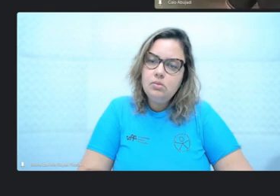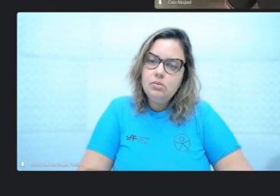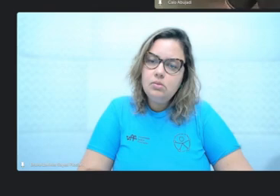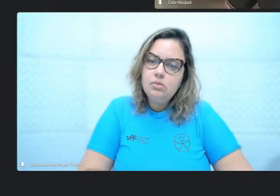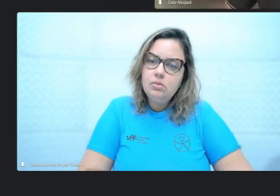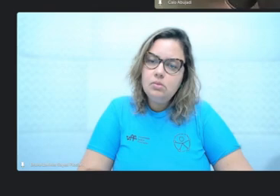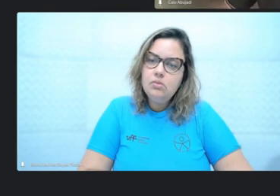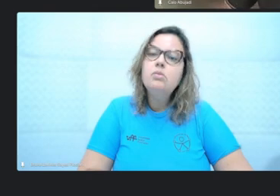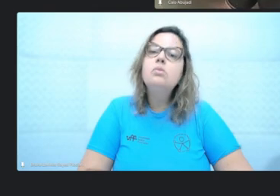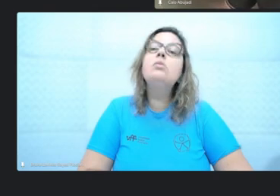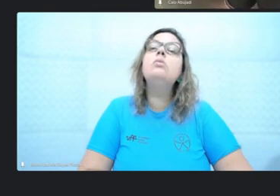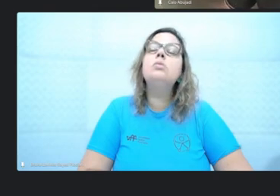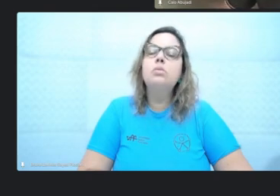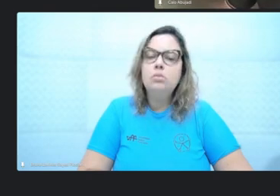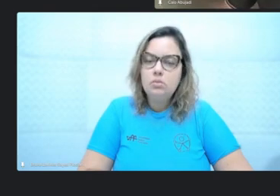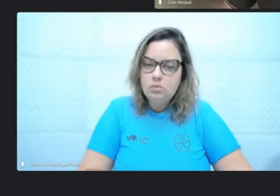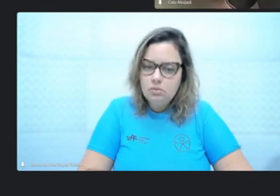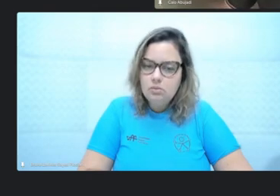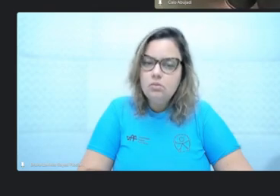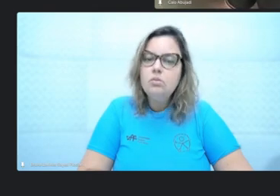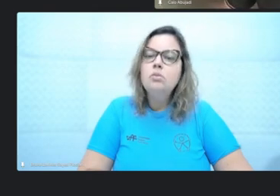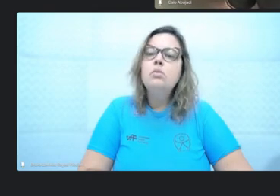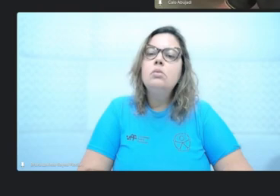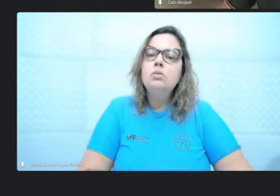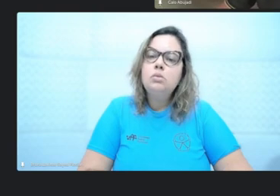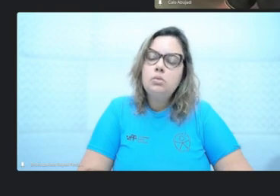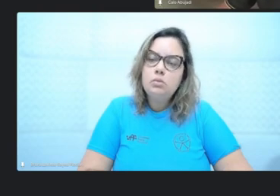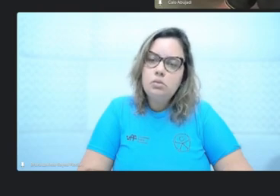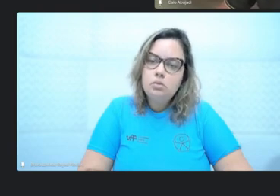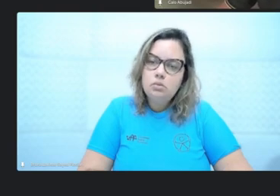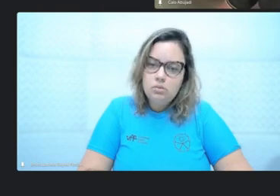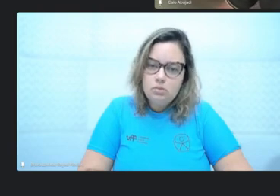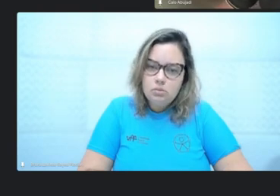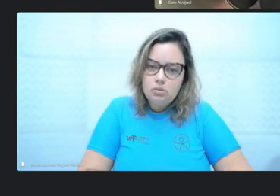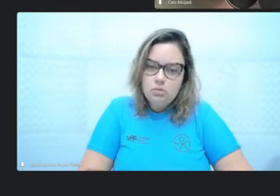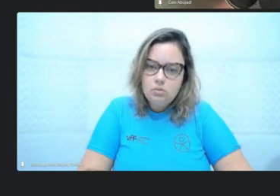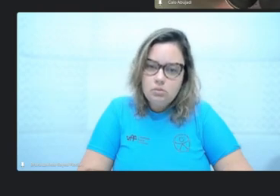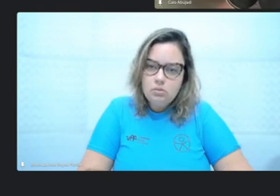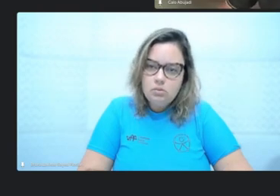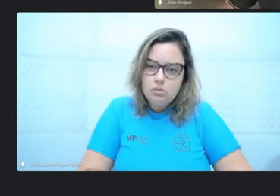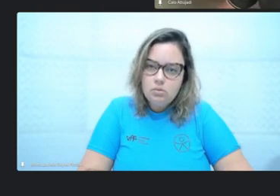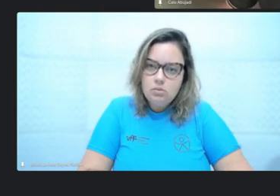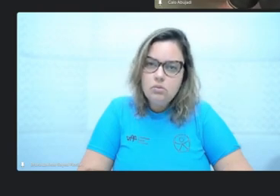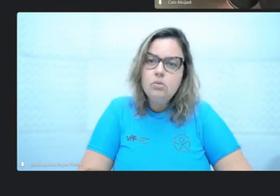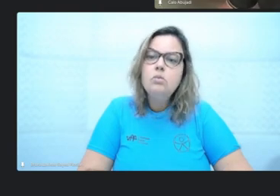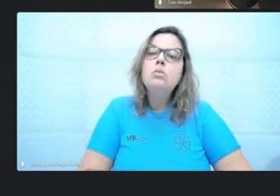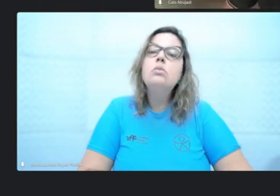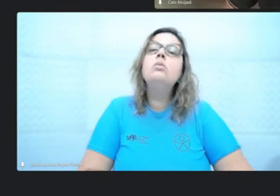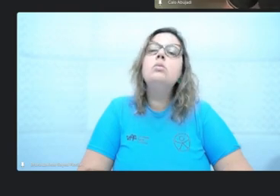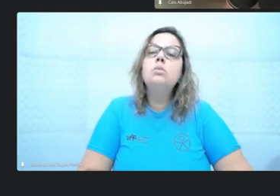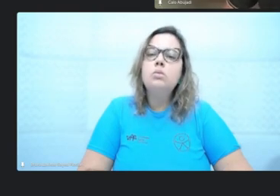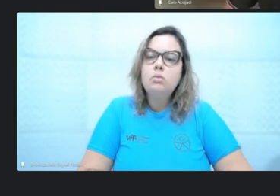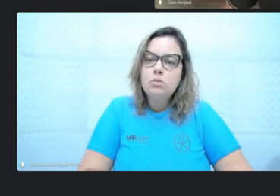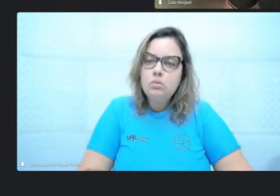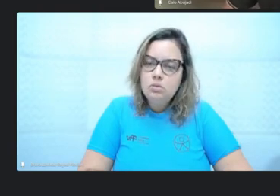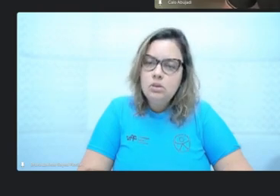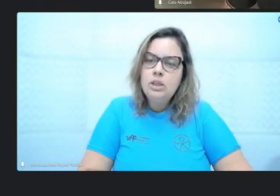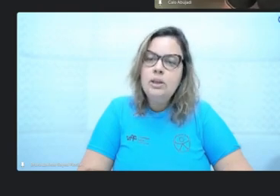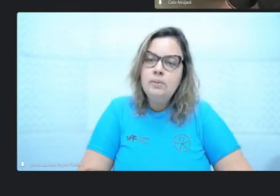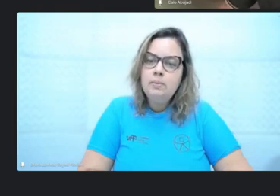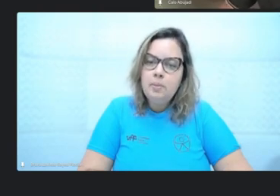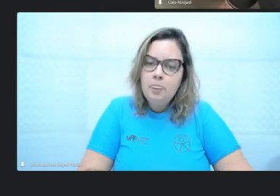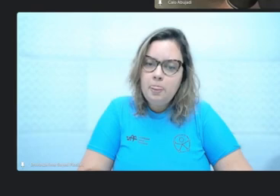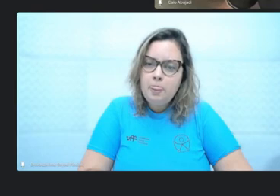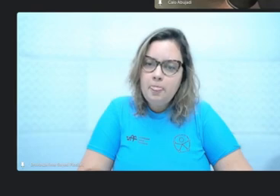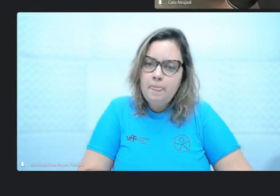mão, que estão na mão delas, que estão à disposição delas, elas não olham e são tão importantes quanto. Veja,